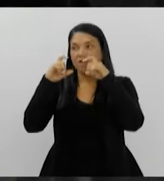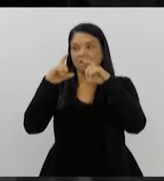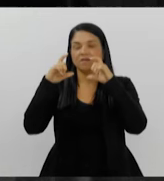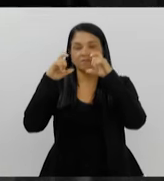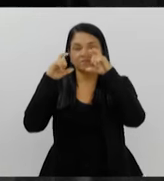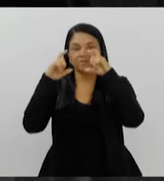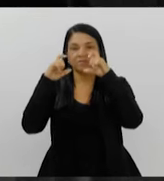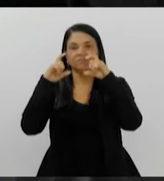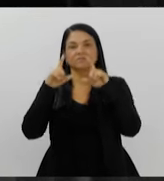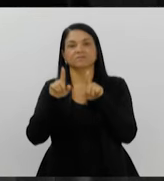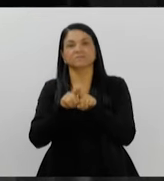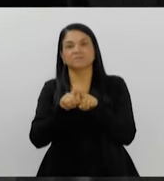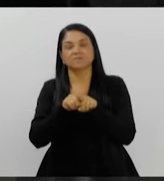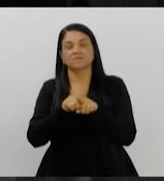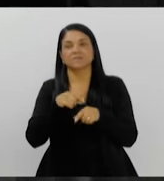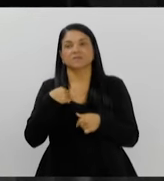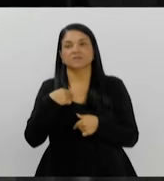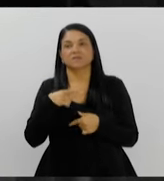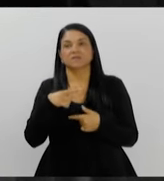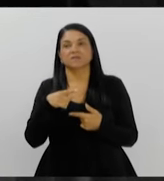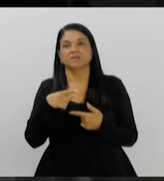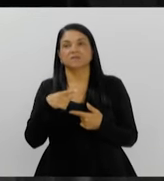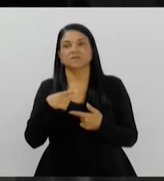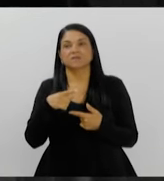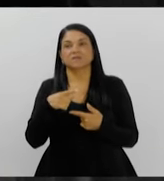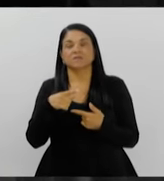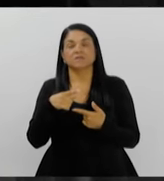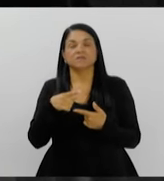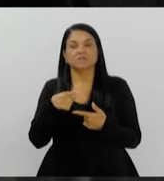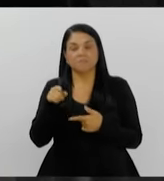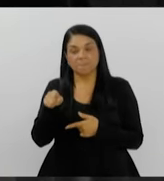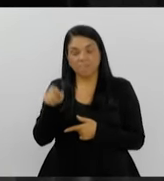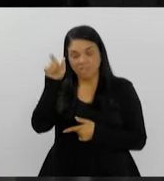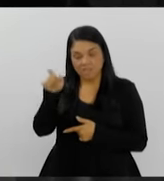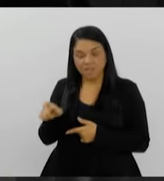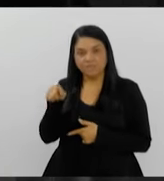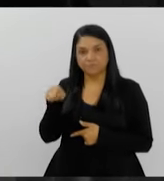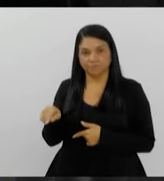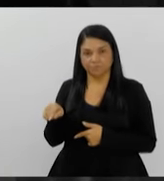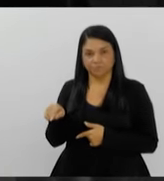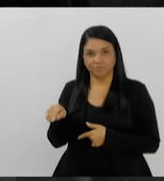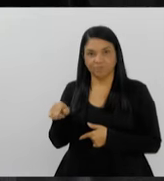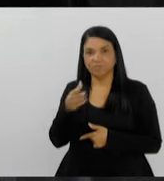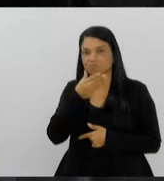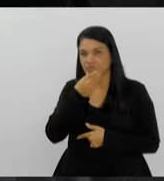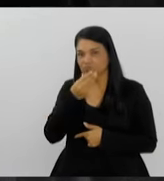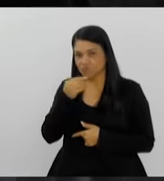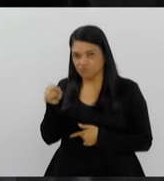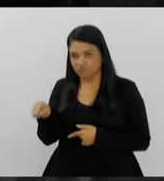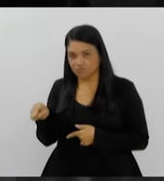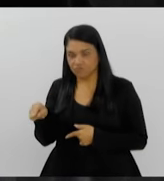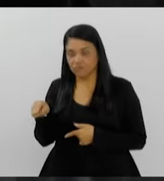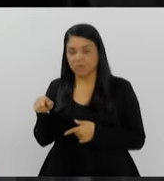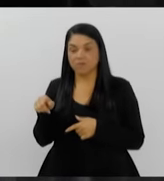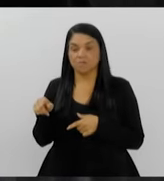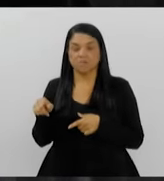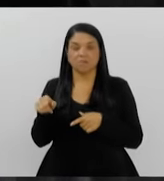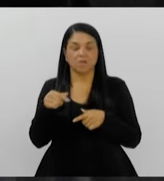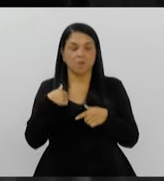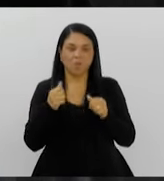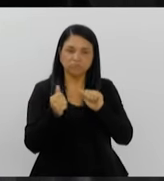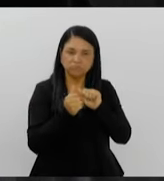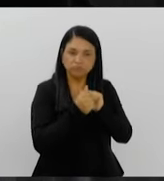desviar Desse Canal o tempo inteiro Deputado Alan para não cair nas provocações no momento que eu parei com aquelas senhoras para tirar